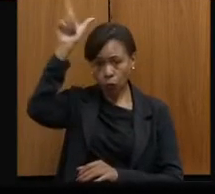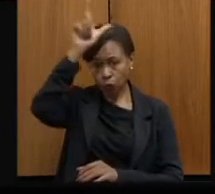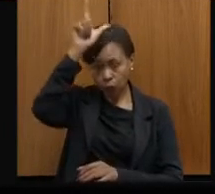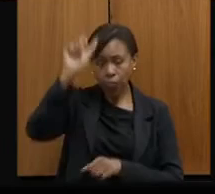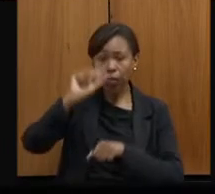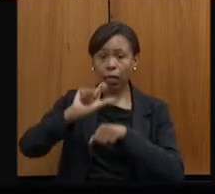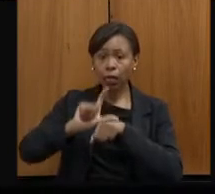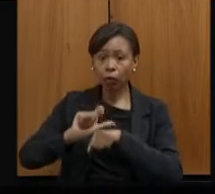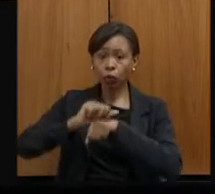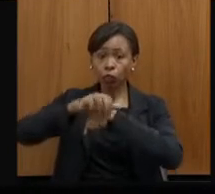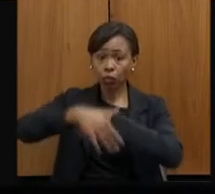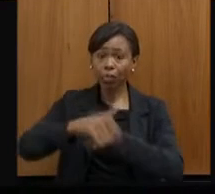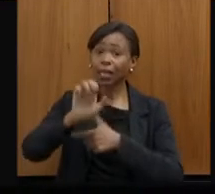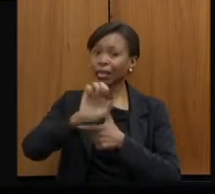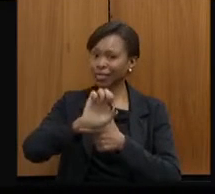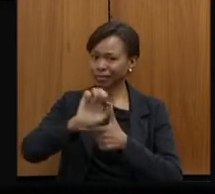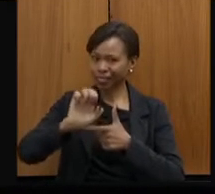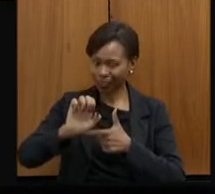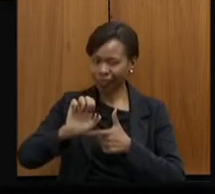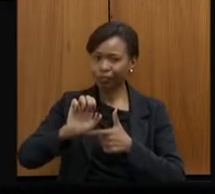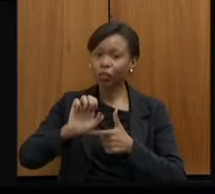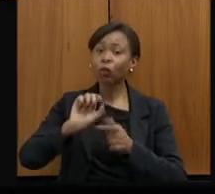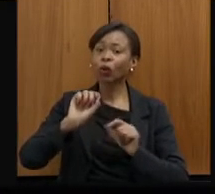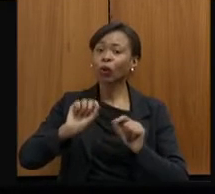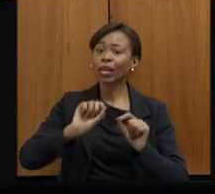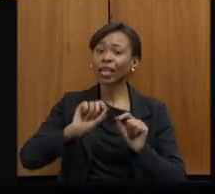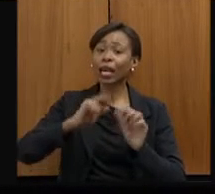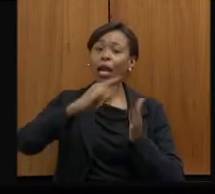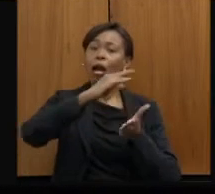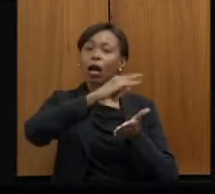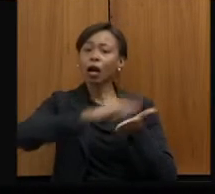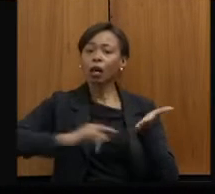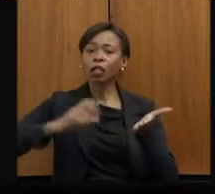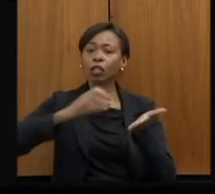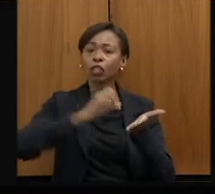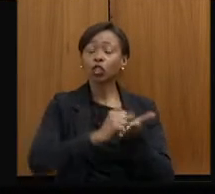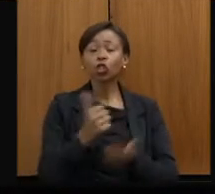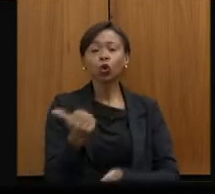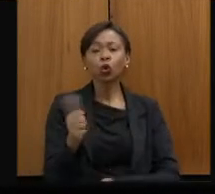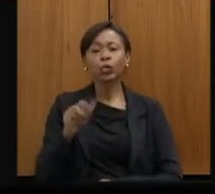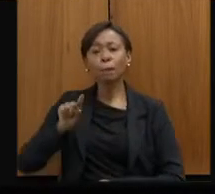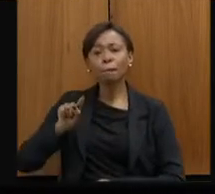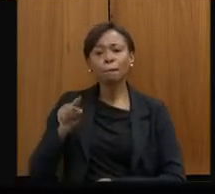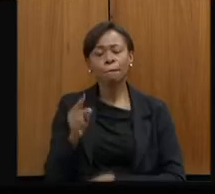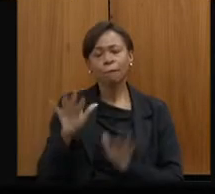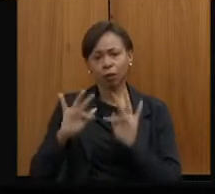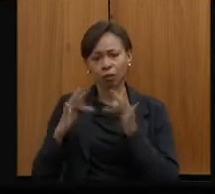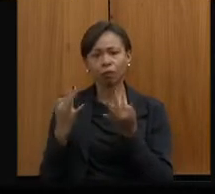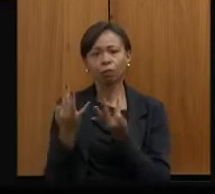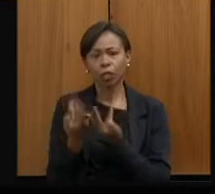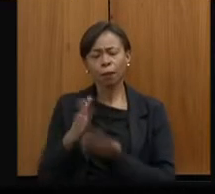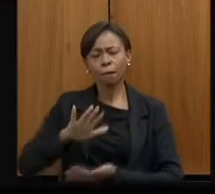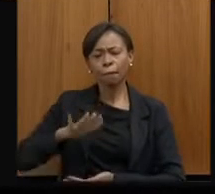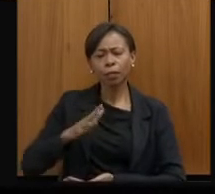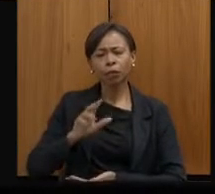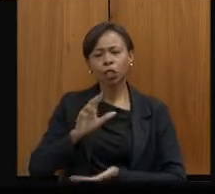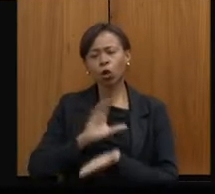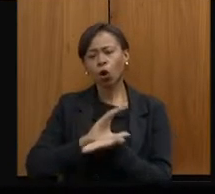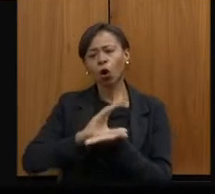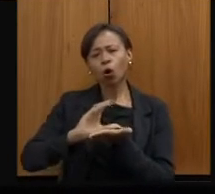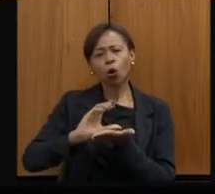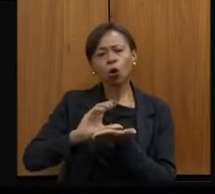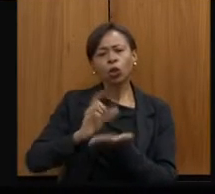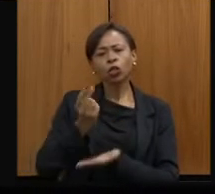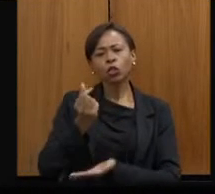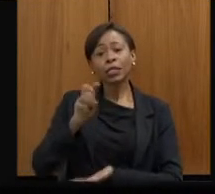e Esmeraldas, com a previsão de titulação de 11 mil famílias, com aproximadamente 5 milhões de